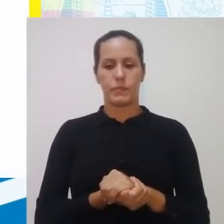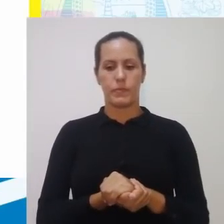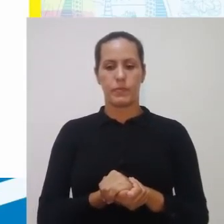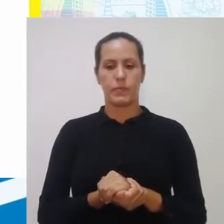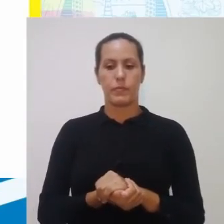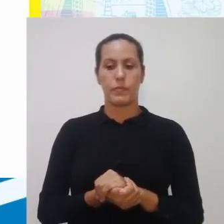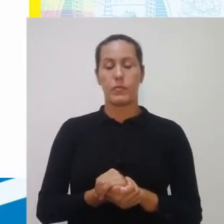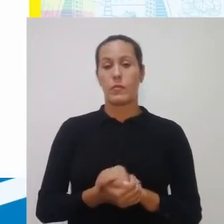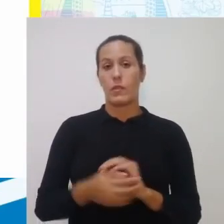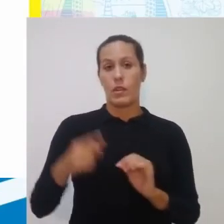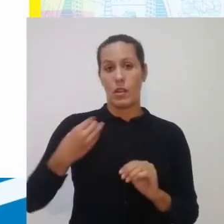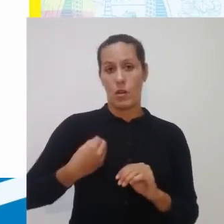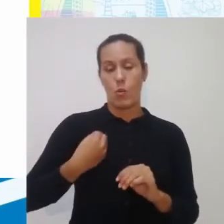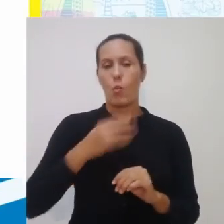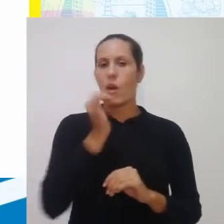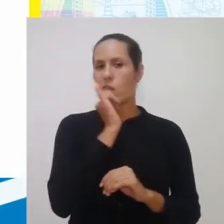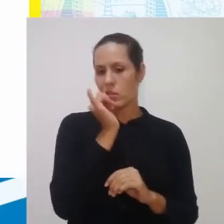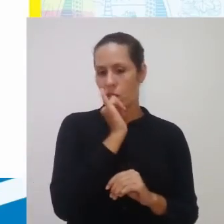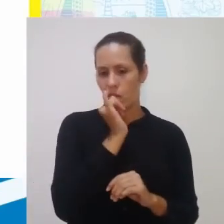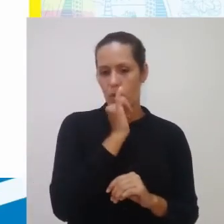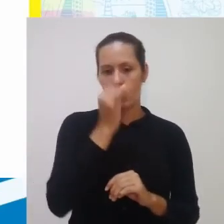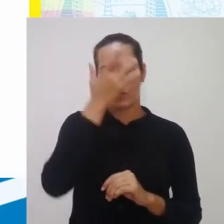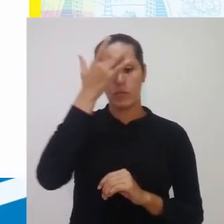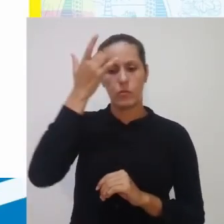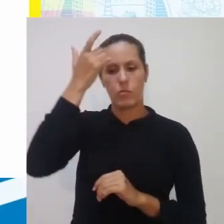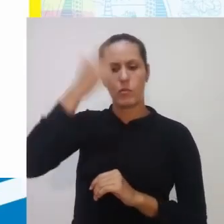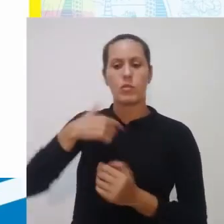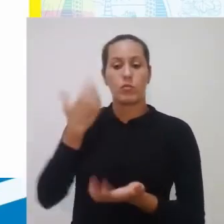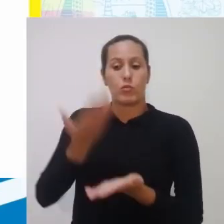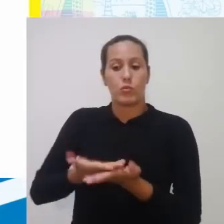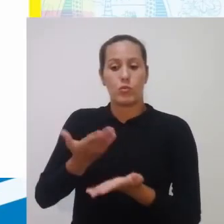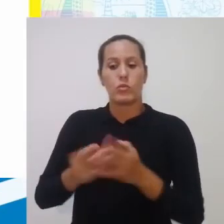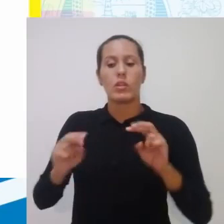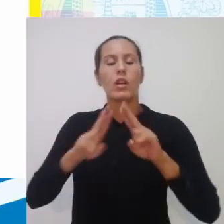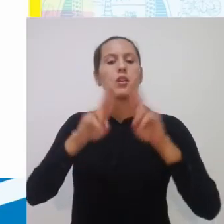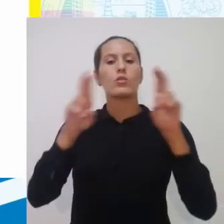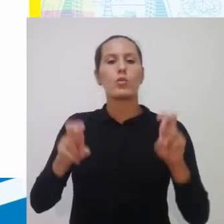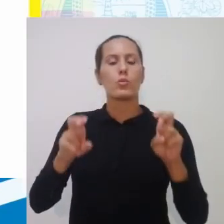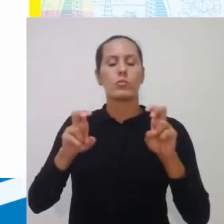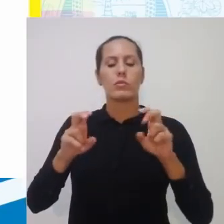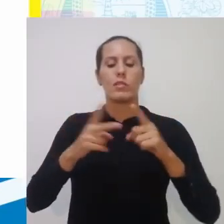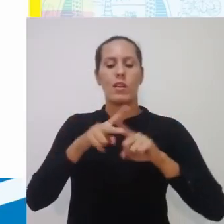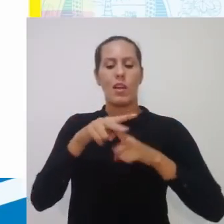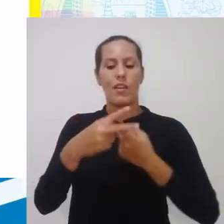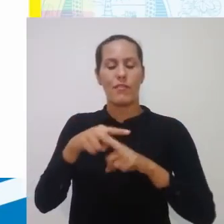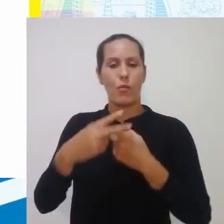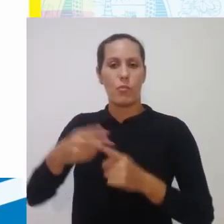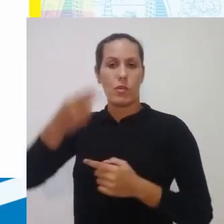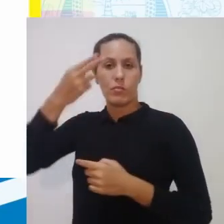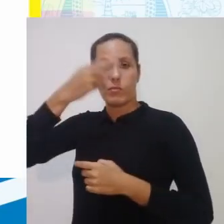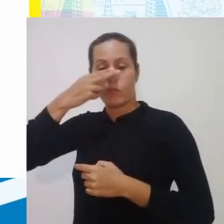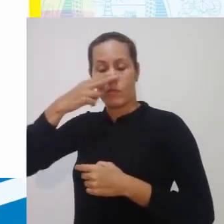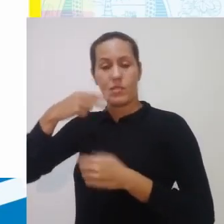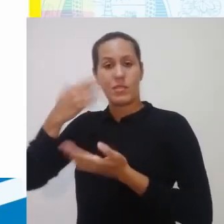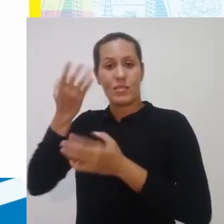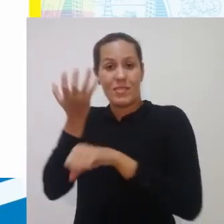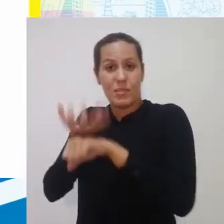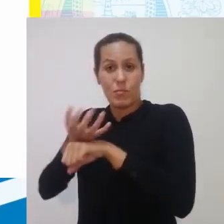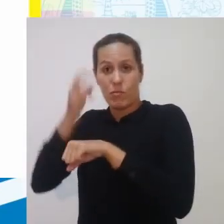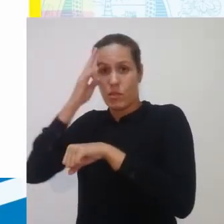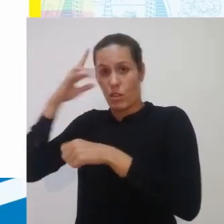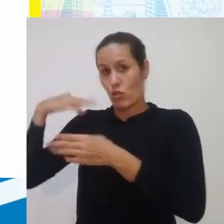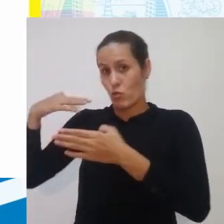sequência. Eu trouxe para vocês um exemplo de alguém que foi estudar sobre a Reforma Protestante na matéria de